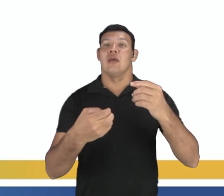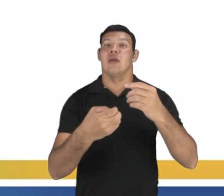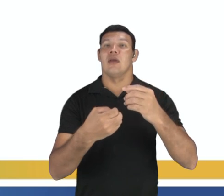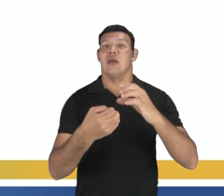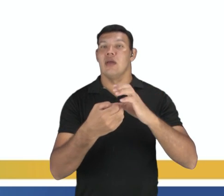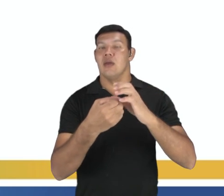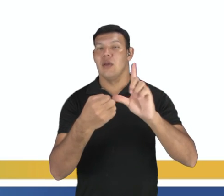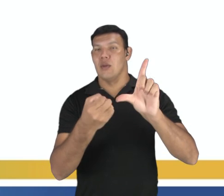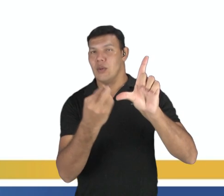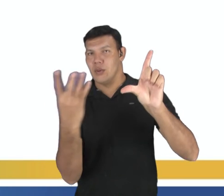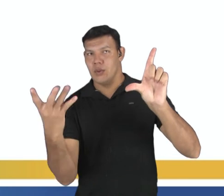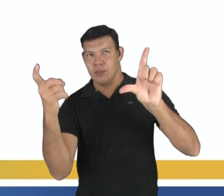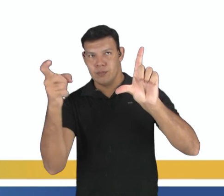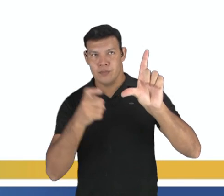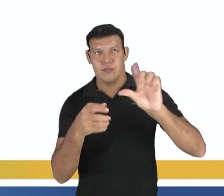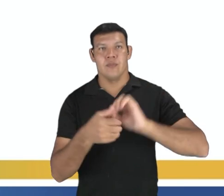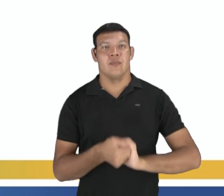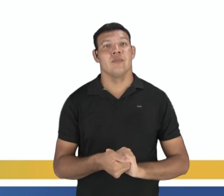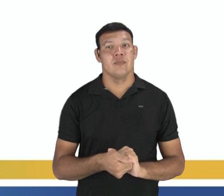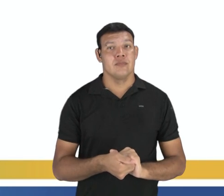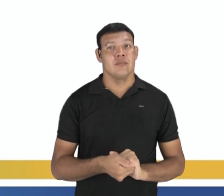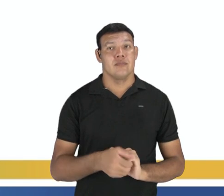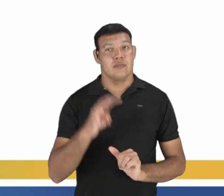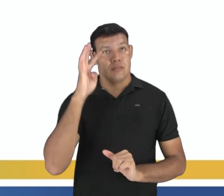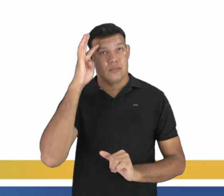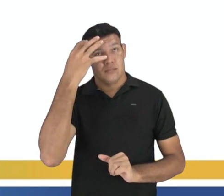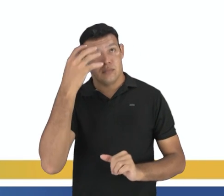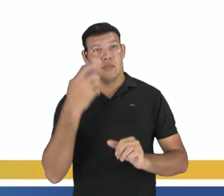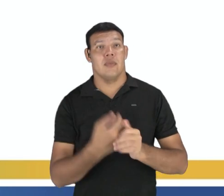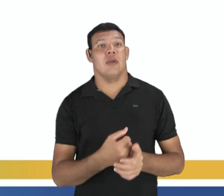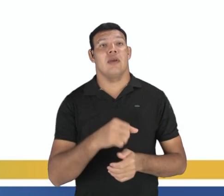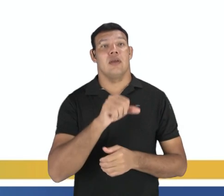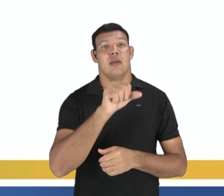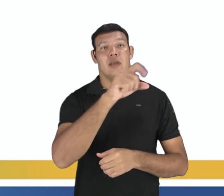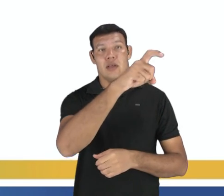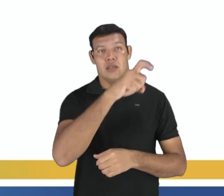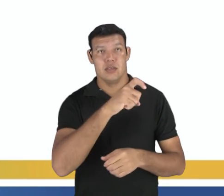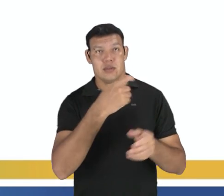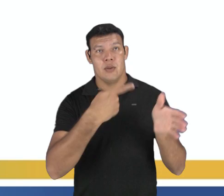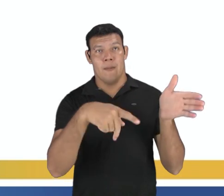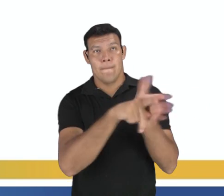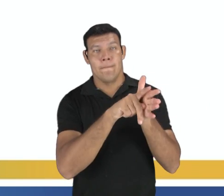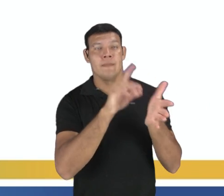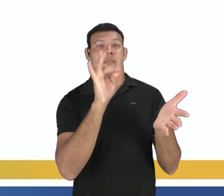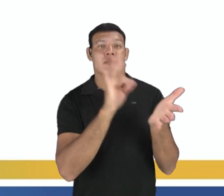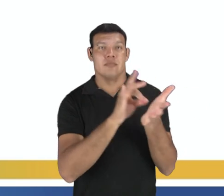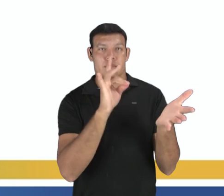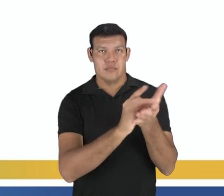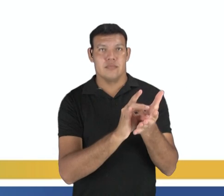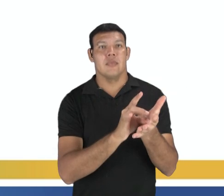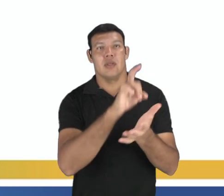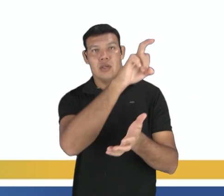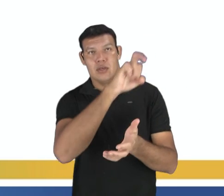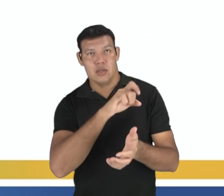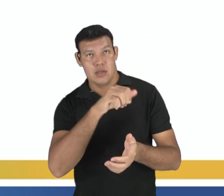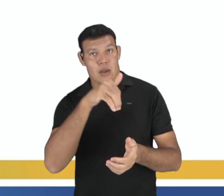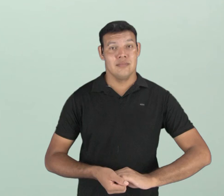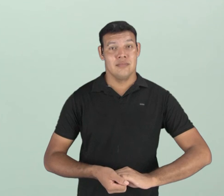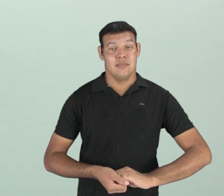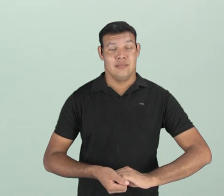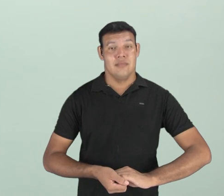Então, nesse caso, o conjunto solução será o x pertencente aos reais, tal que o x é maior ou igual que